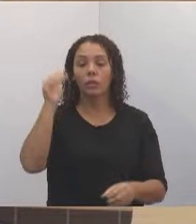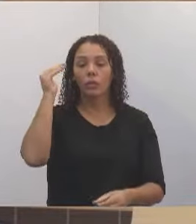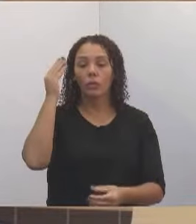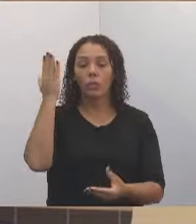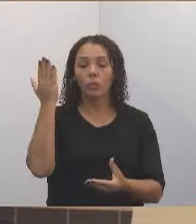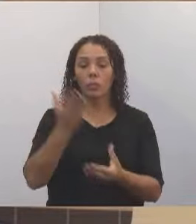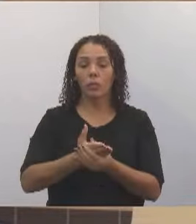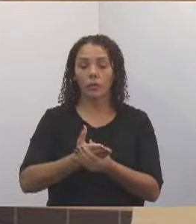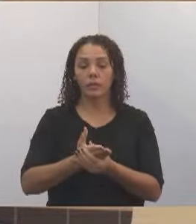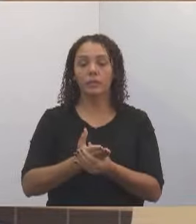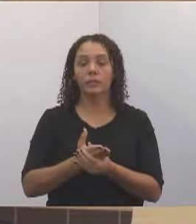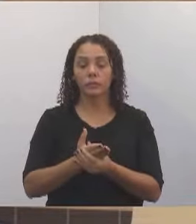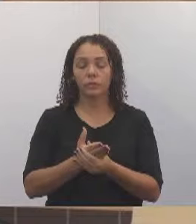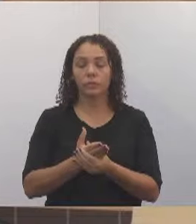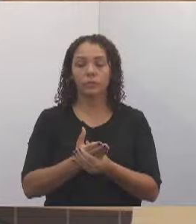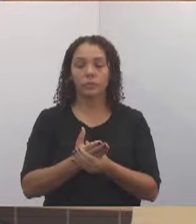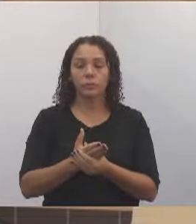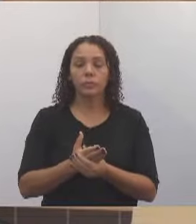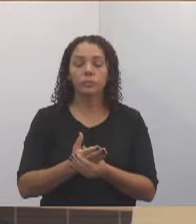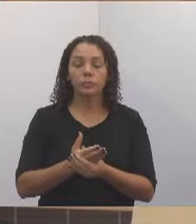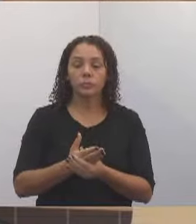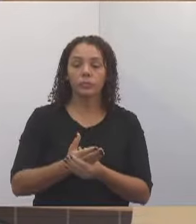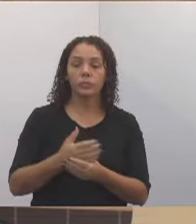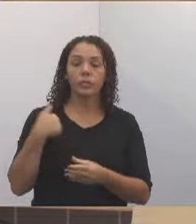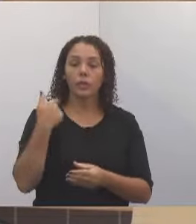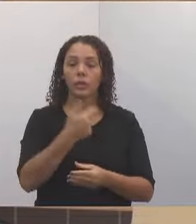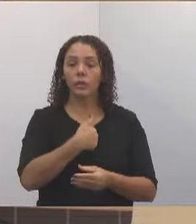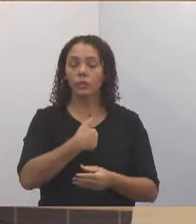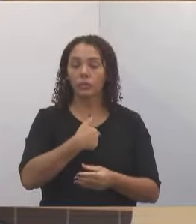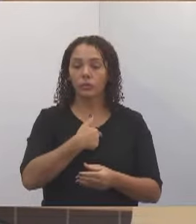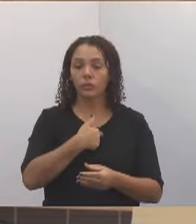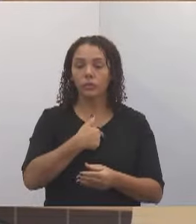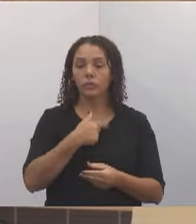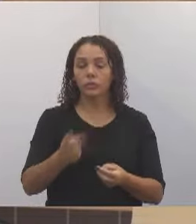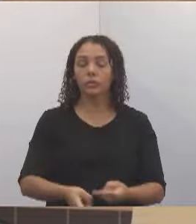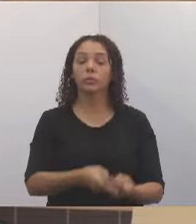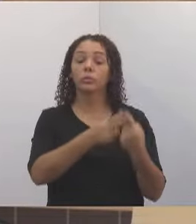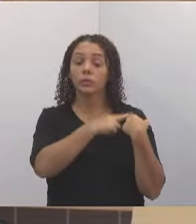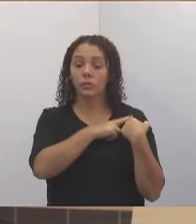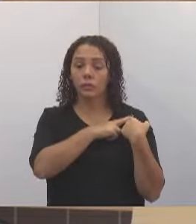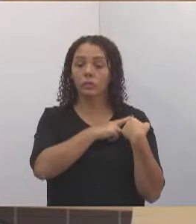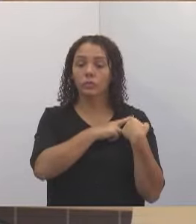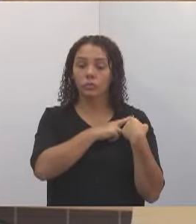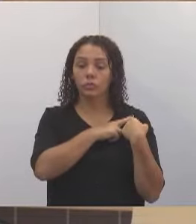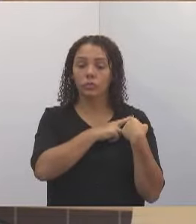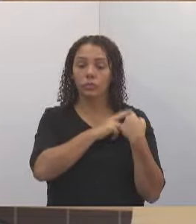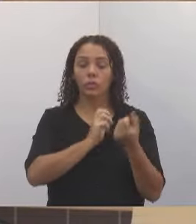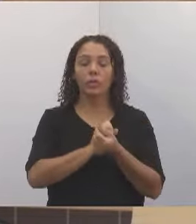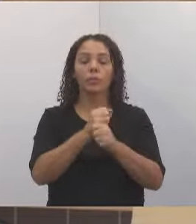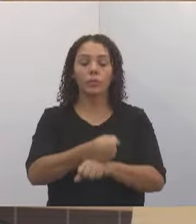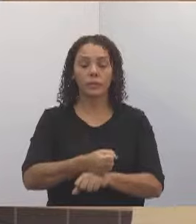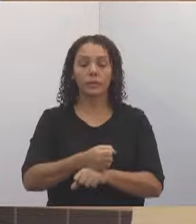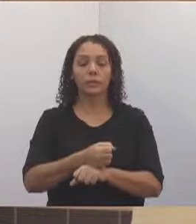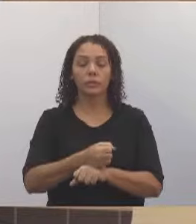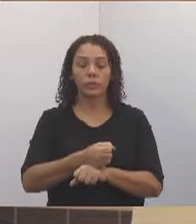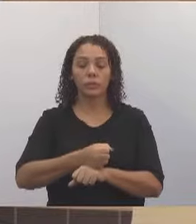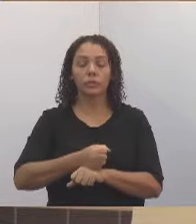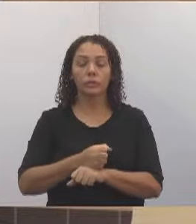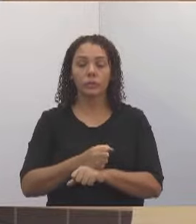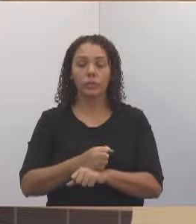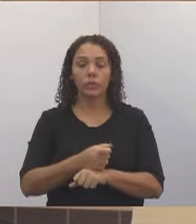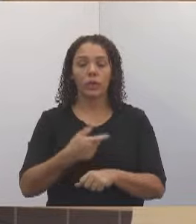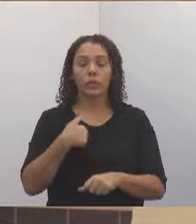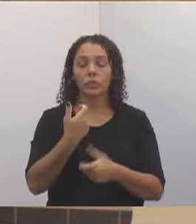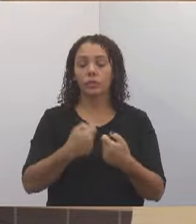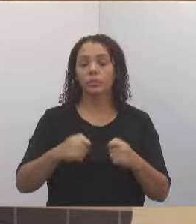de cassação. É o nosso dever. Constitui como obrigatoriedade a